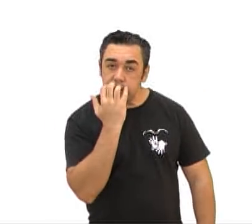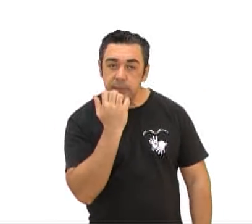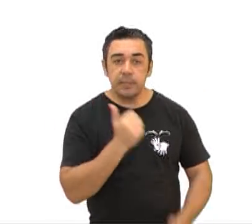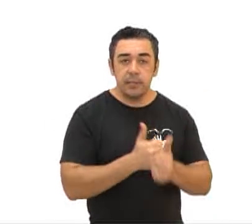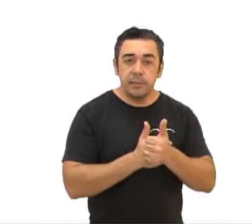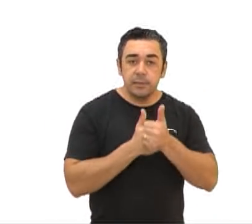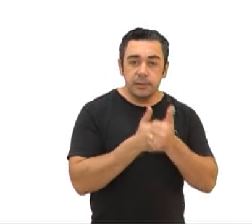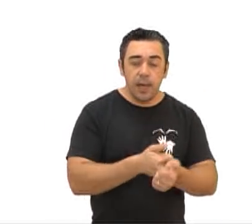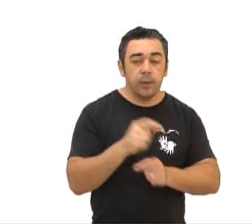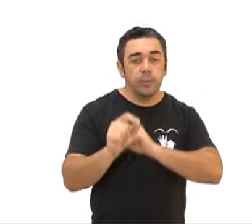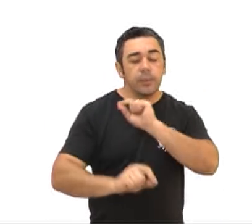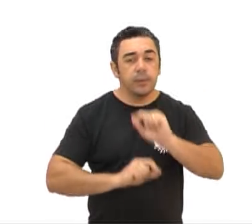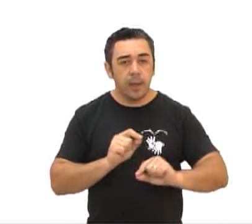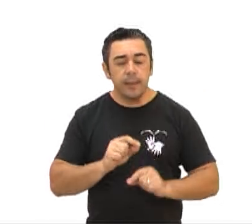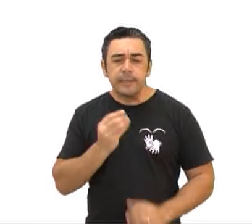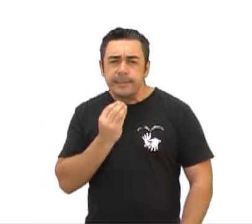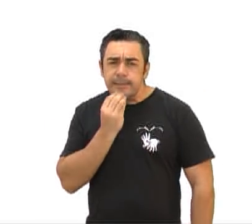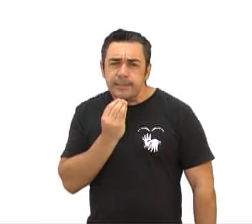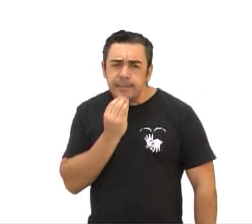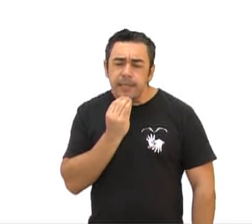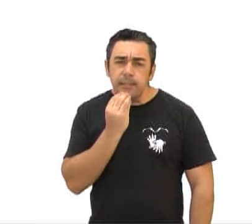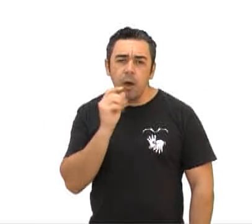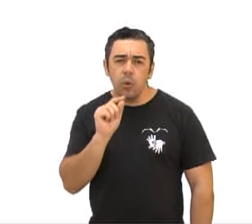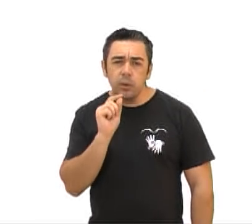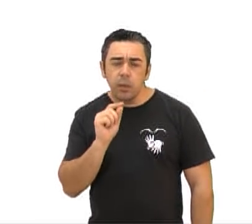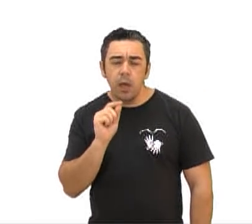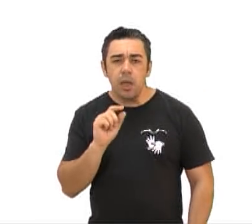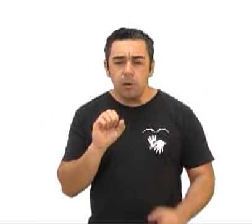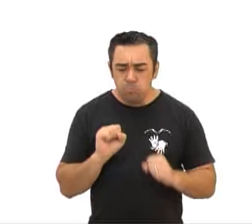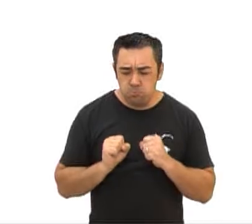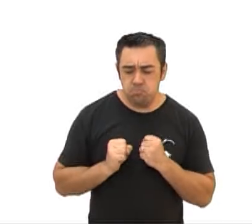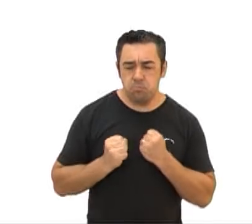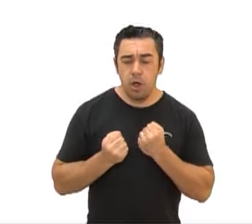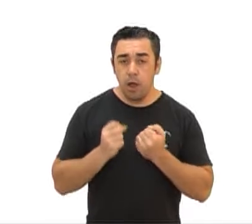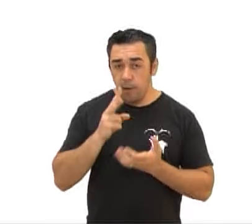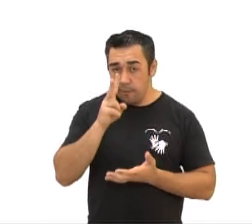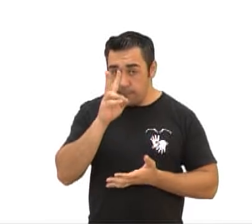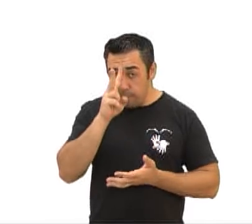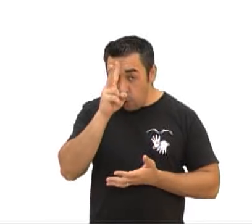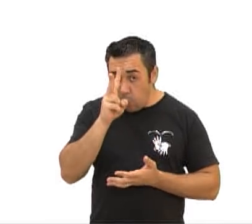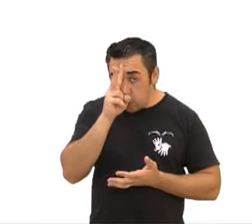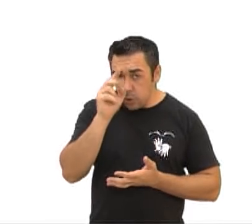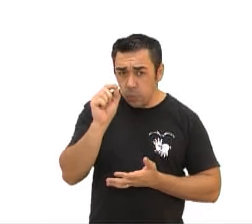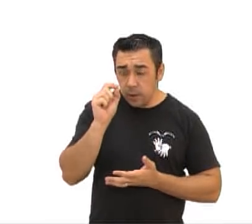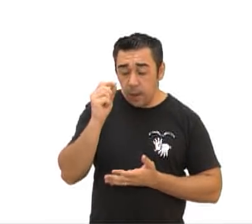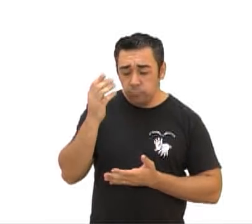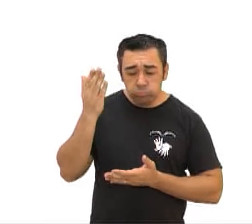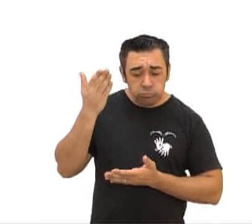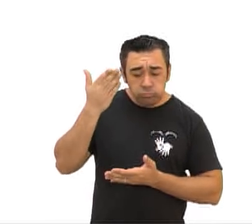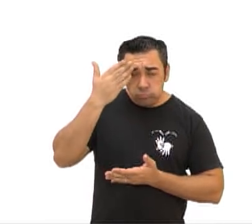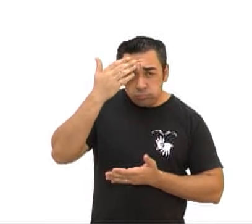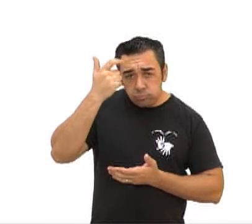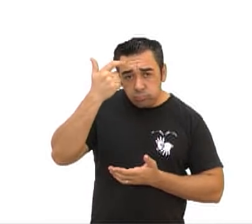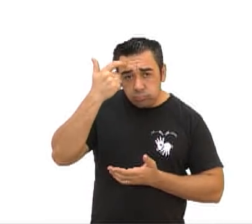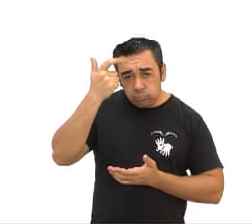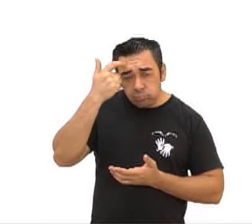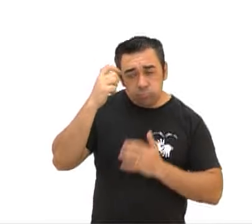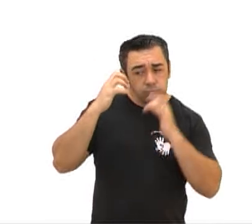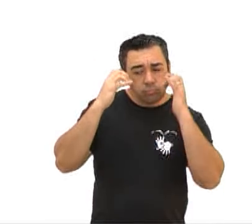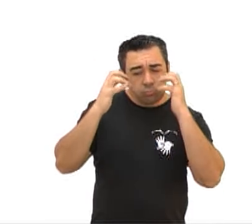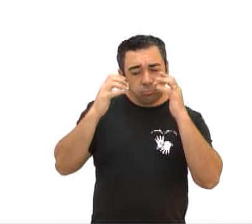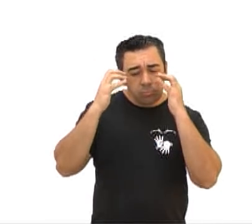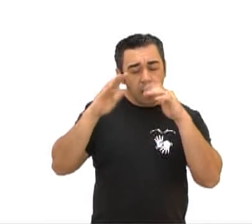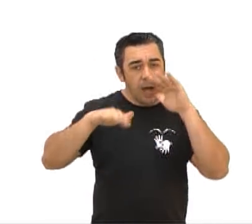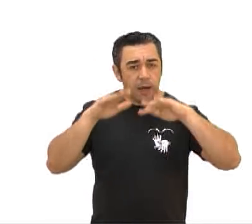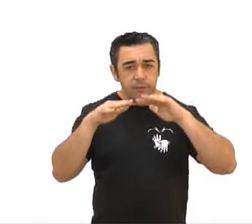de recuperar as forças inconscientes, vitais, instintivas, subjugadas pela